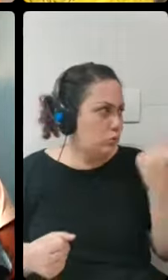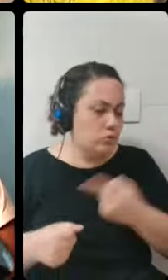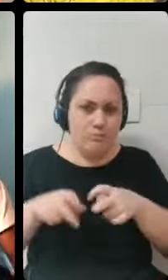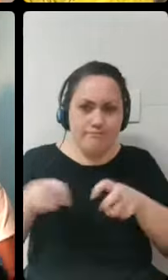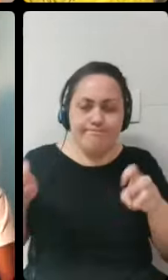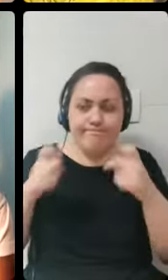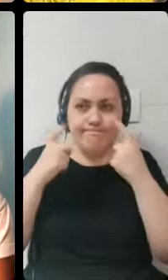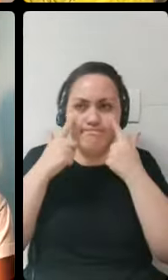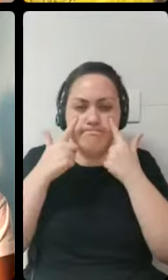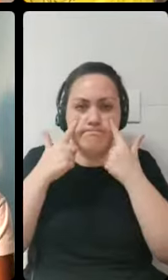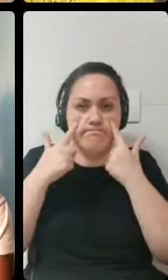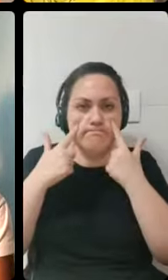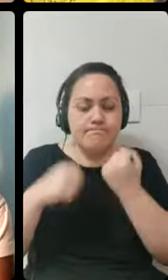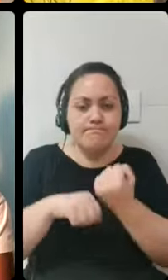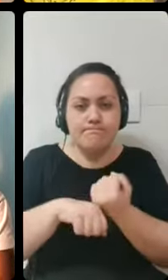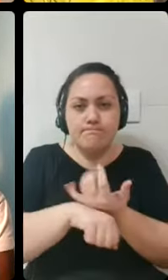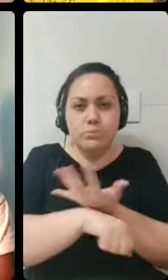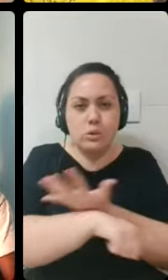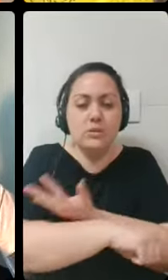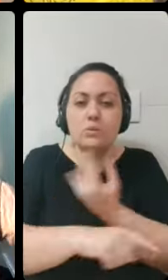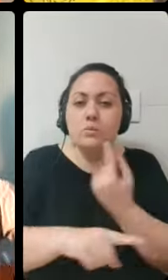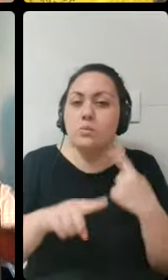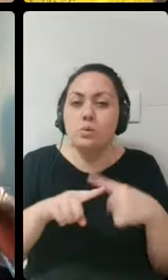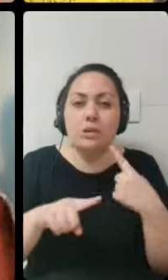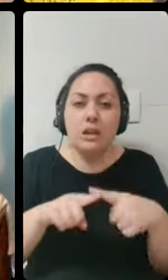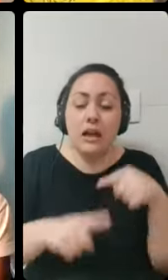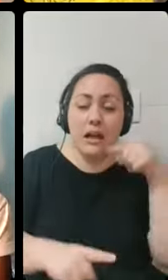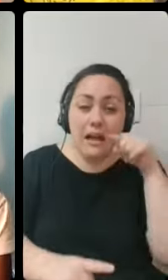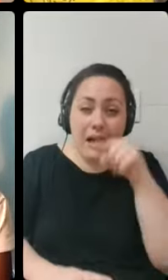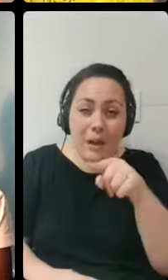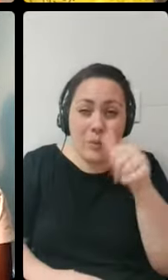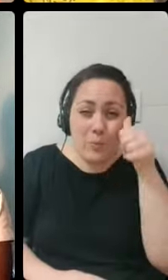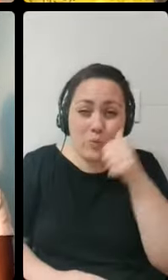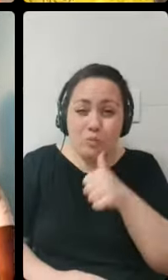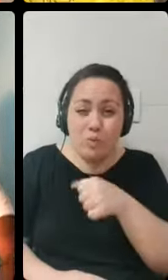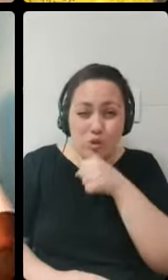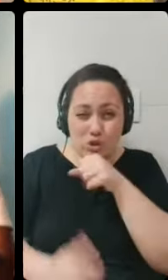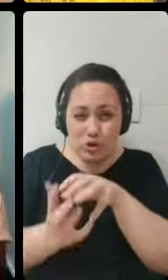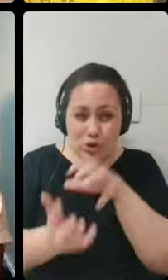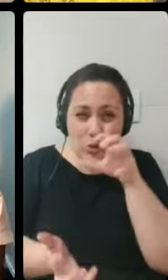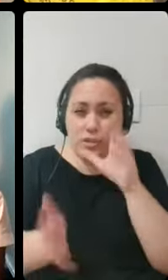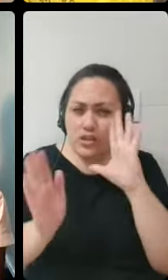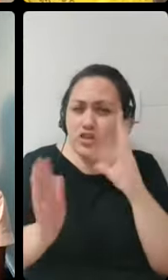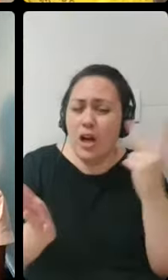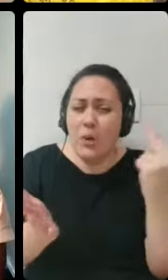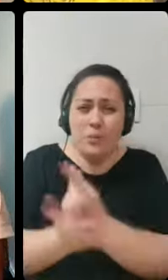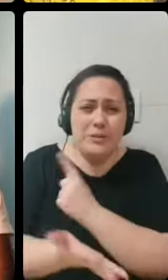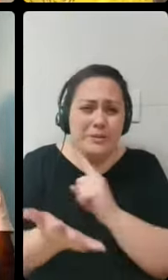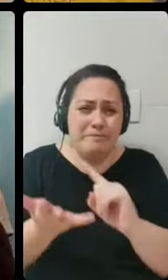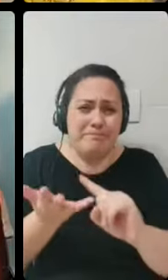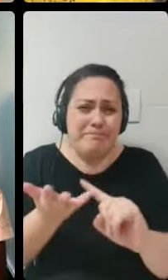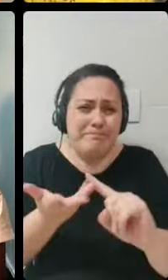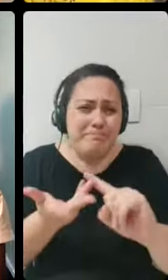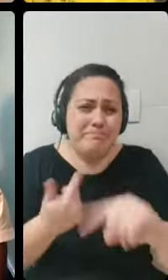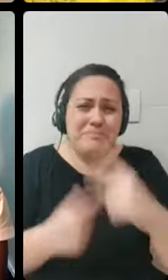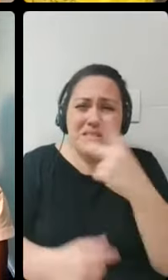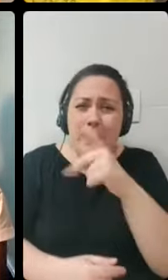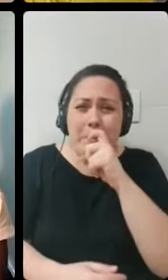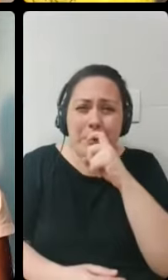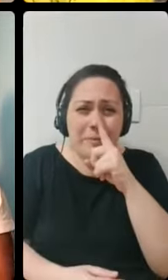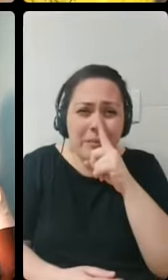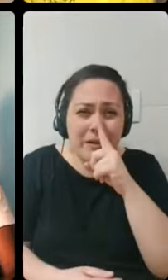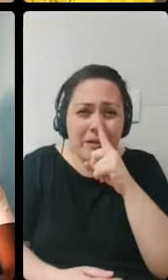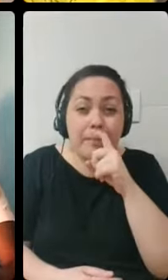e tal, porque ela passou por tanta coisa na vida dela com os pais. Ela depois foi abandonada